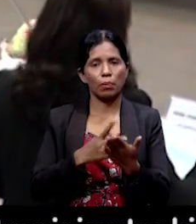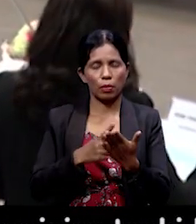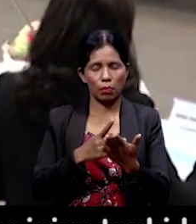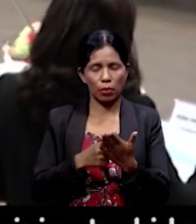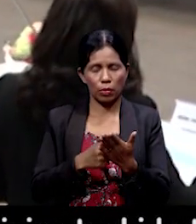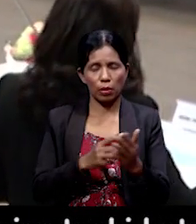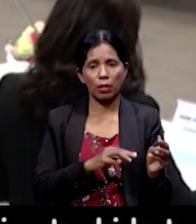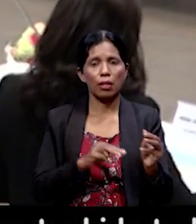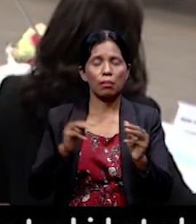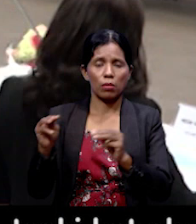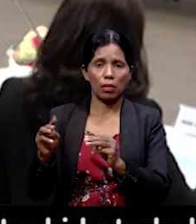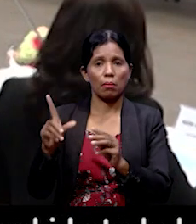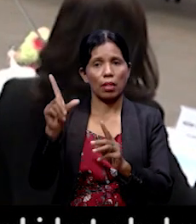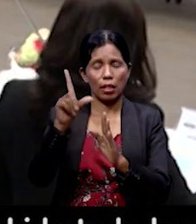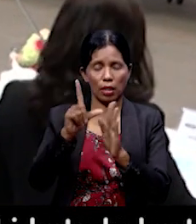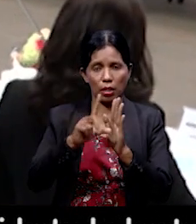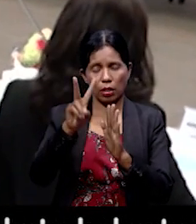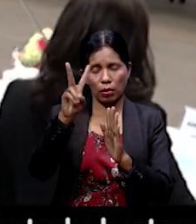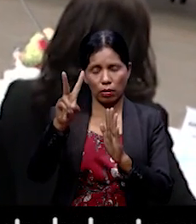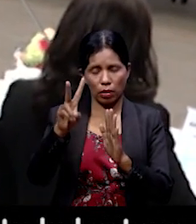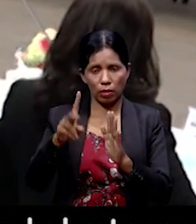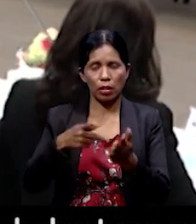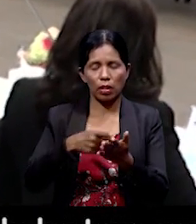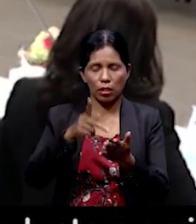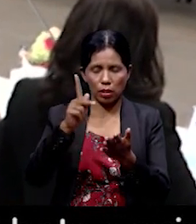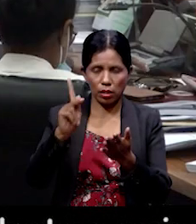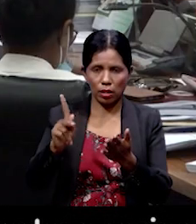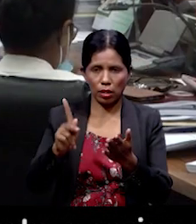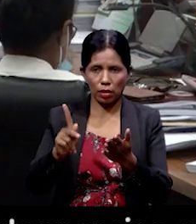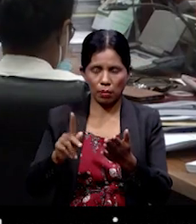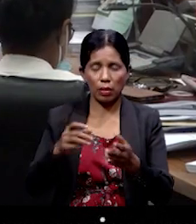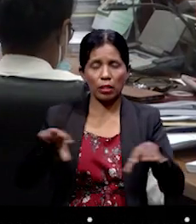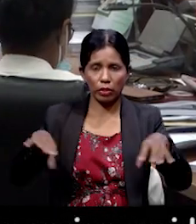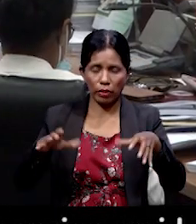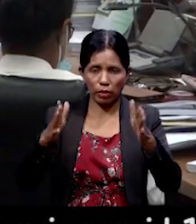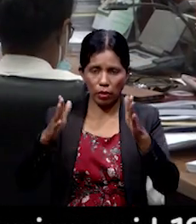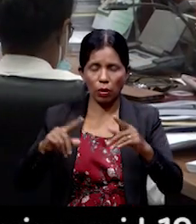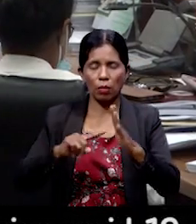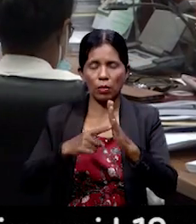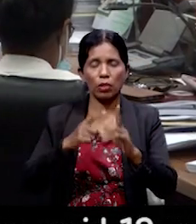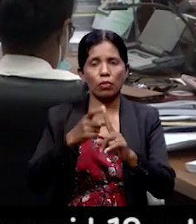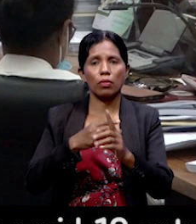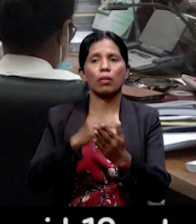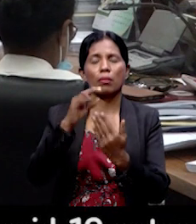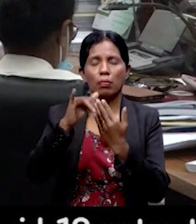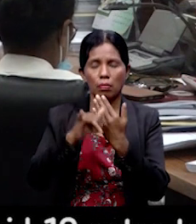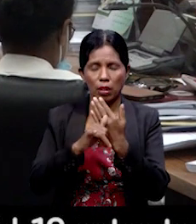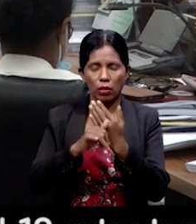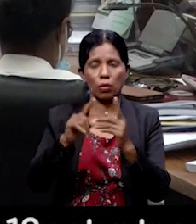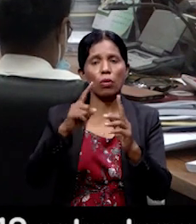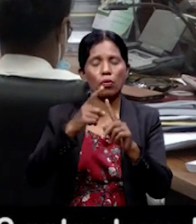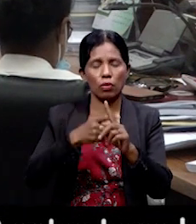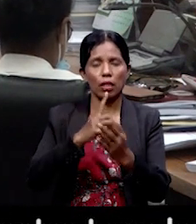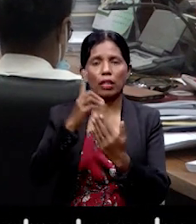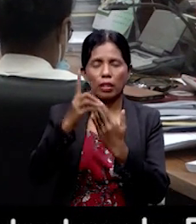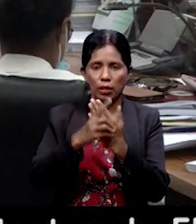rua ba diploma ne foi atene katak pagamento suplemento remuneratório ba trabalhador a ruhu si fulan março to fulan dezembro tinang ne.